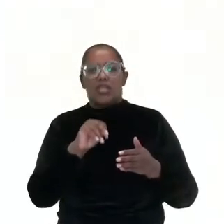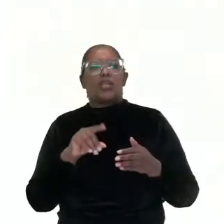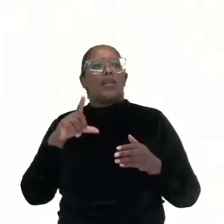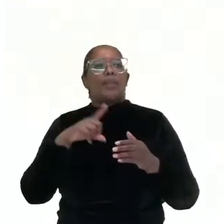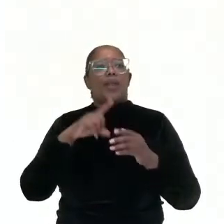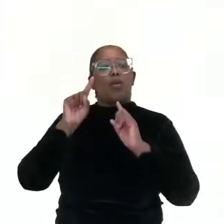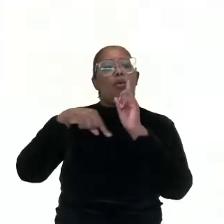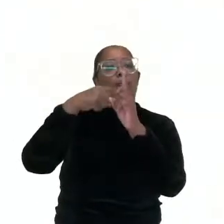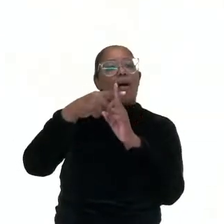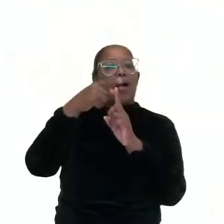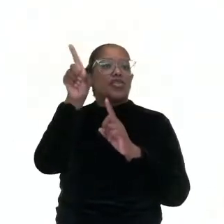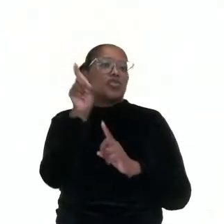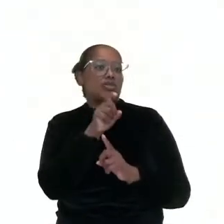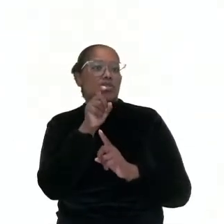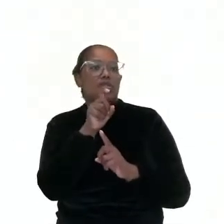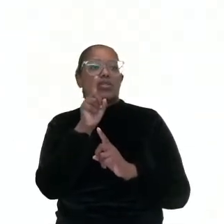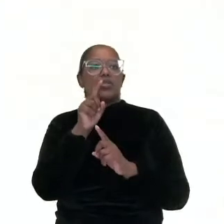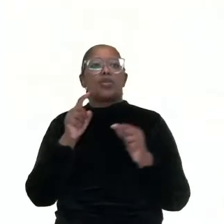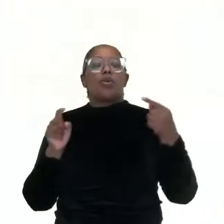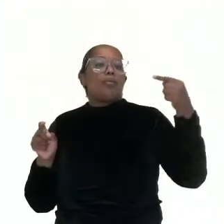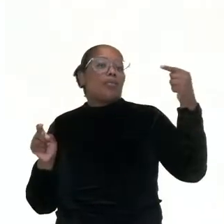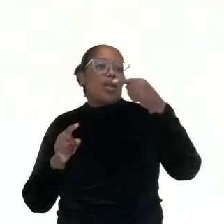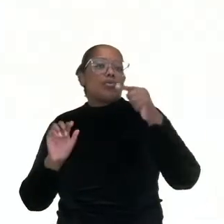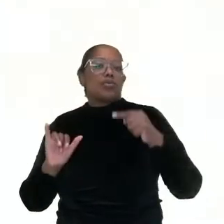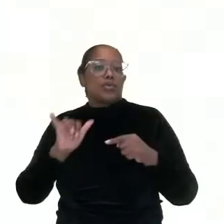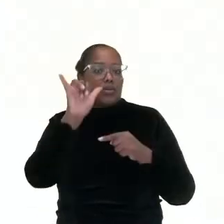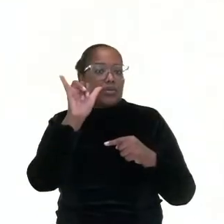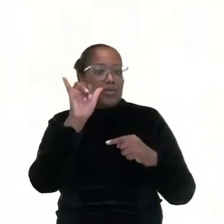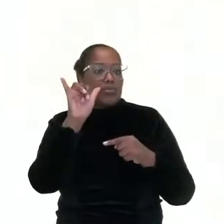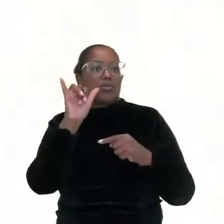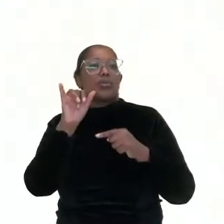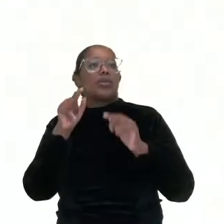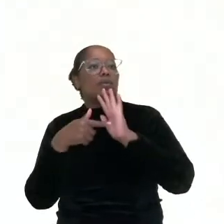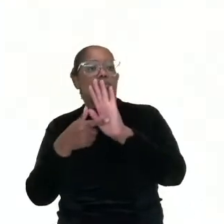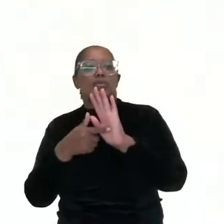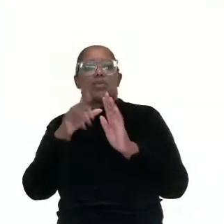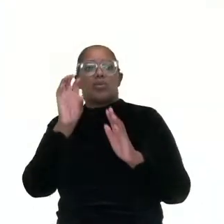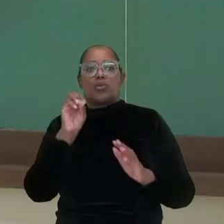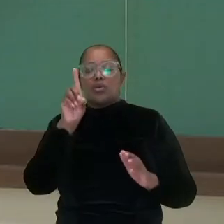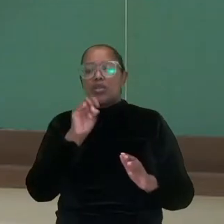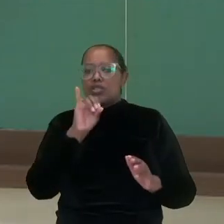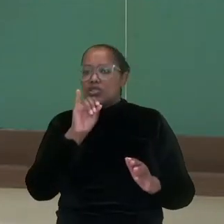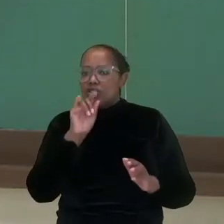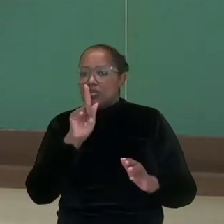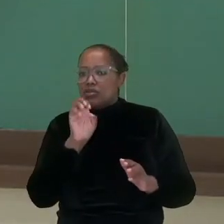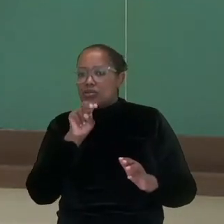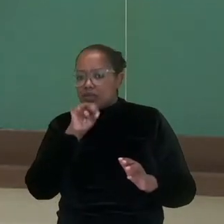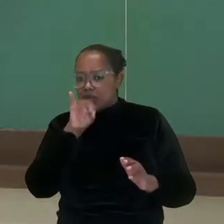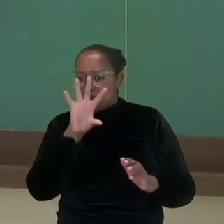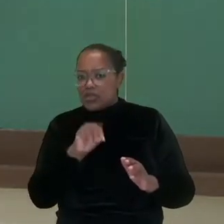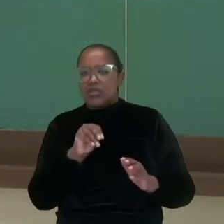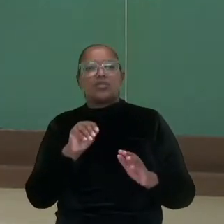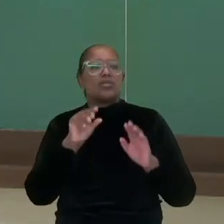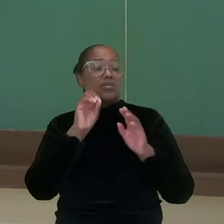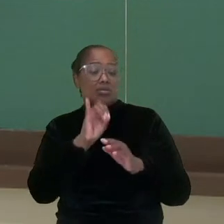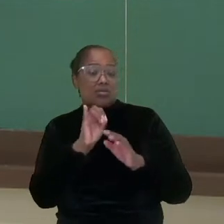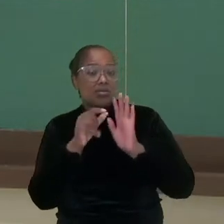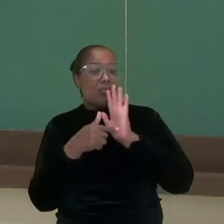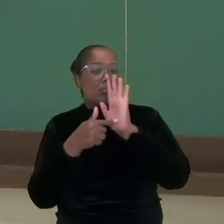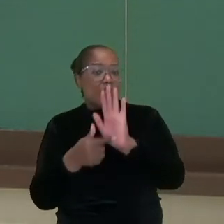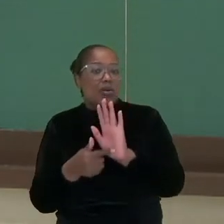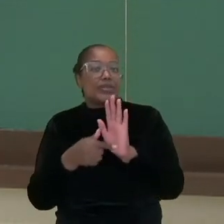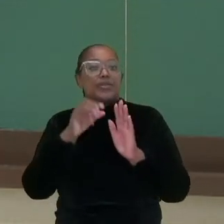redução é o transporte coletivo, né? Afinal de contas, um único carro ali, né, um único ônibus, colocando CO2 na atmosfera vai,